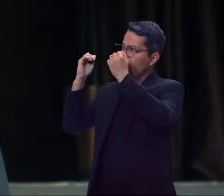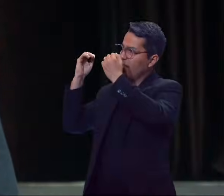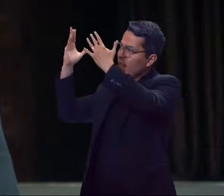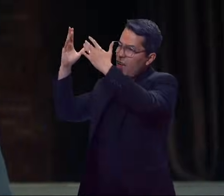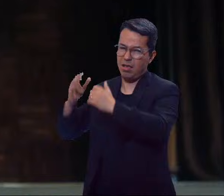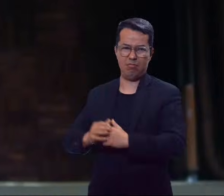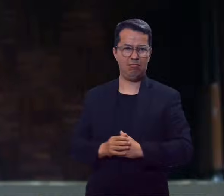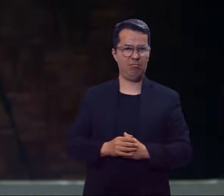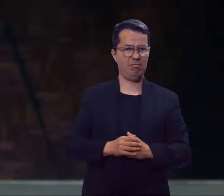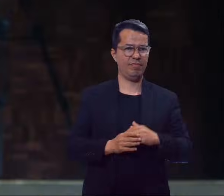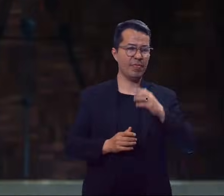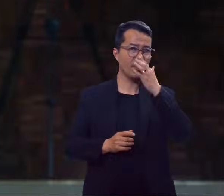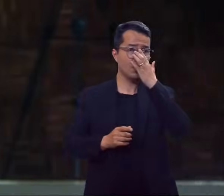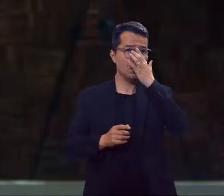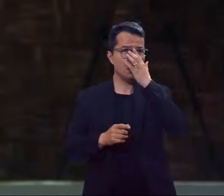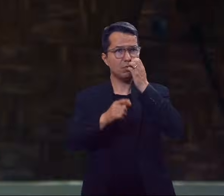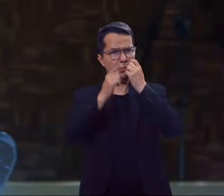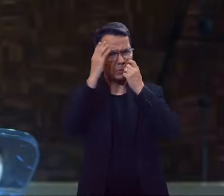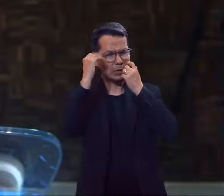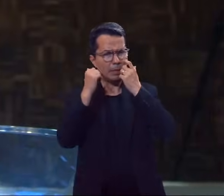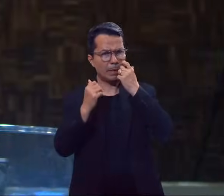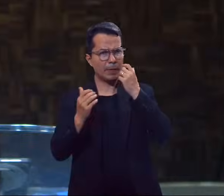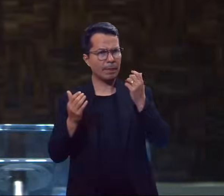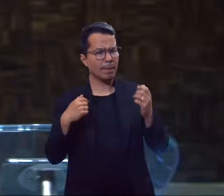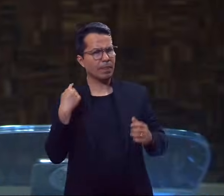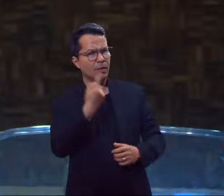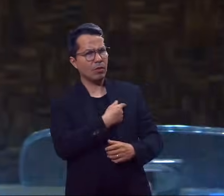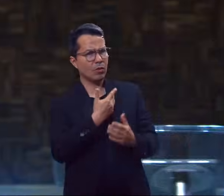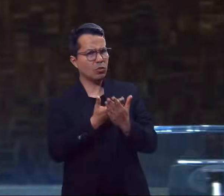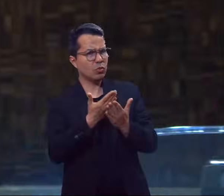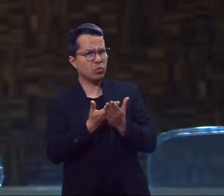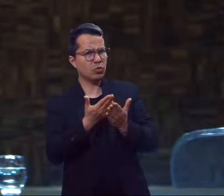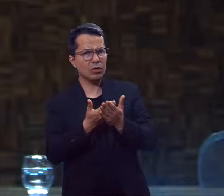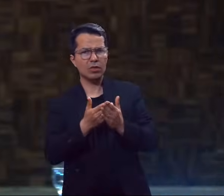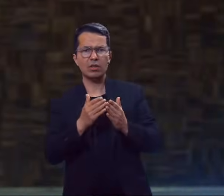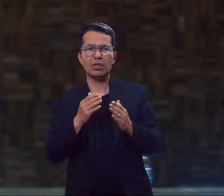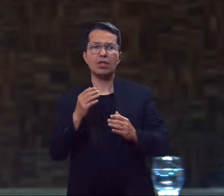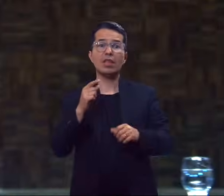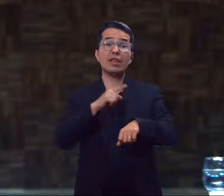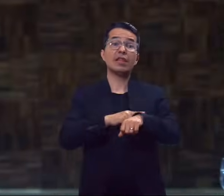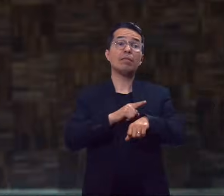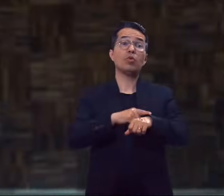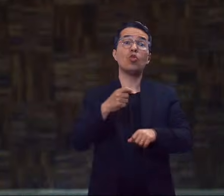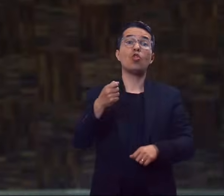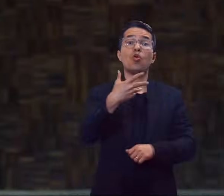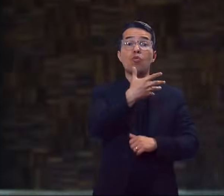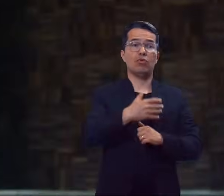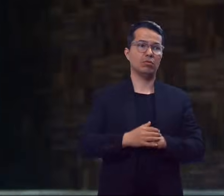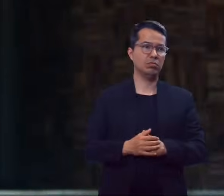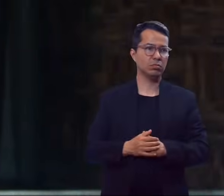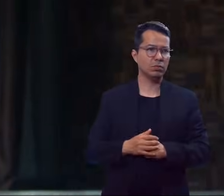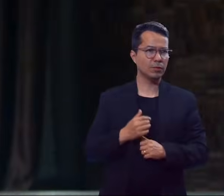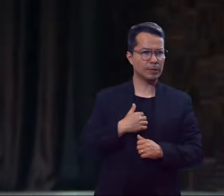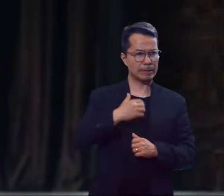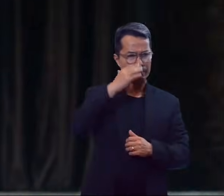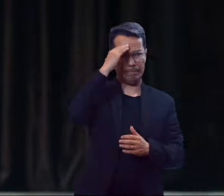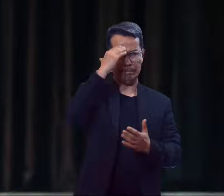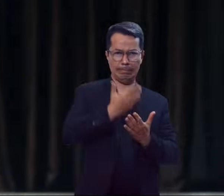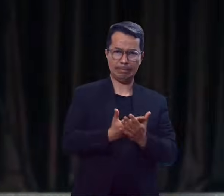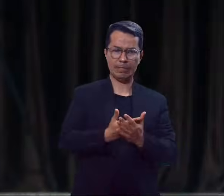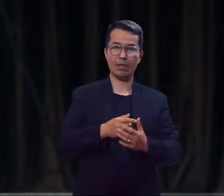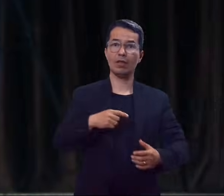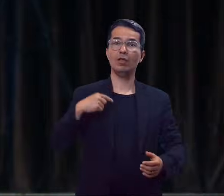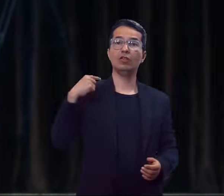como igreja a respeito de um tempo novo de Deus. Quem quer viver algo novo de Deus? E eu creio, tenho certeza,